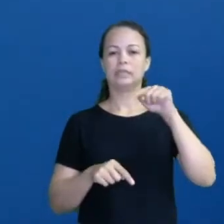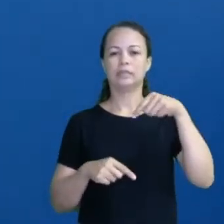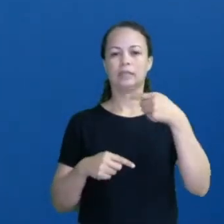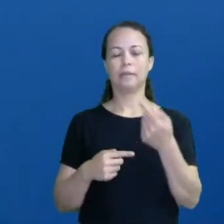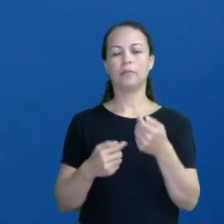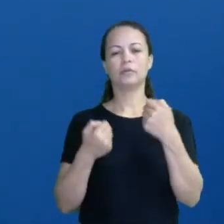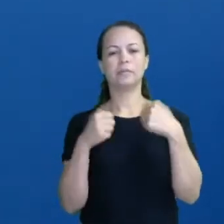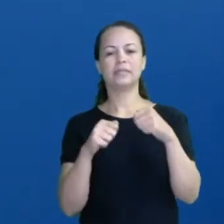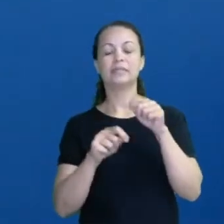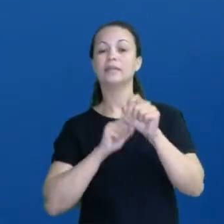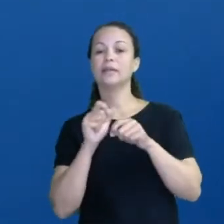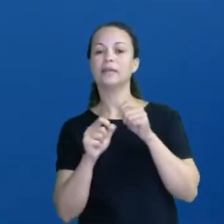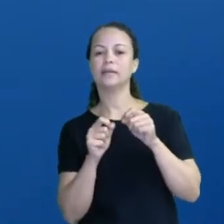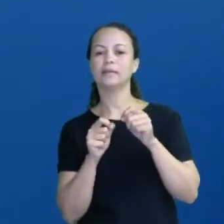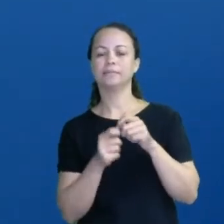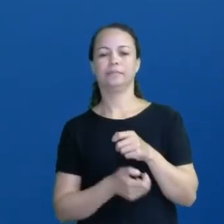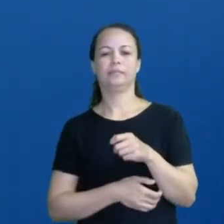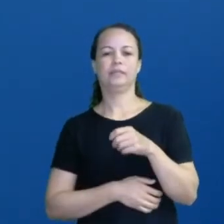Depois ela precisa de